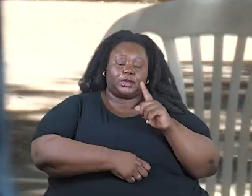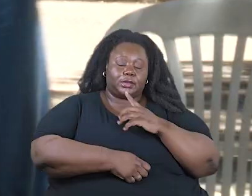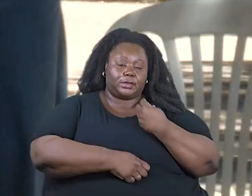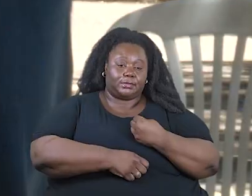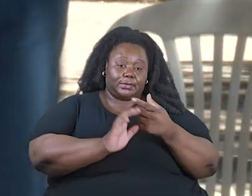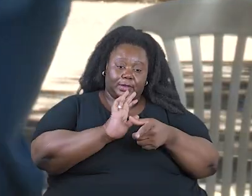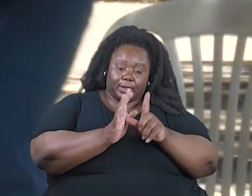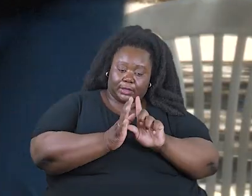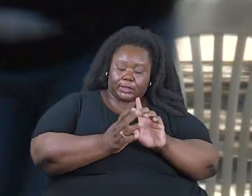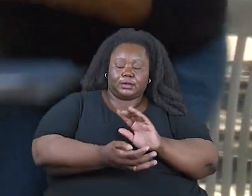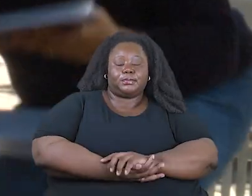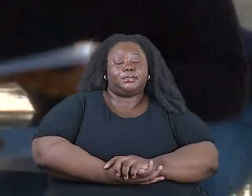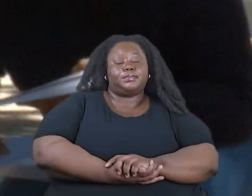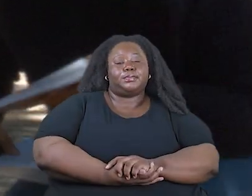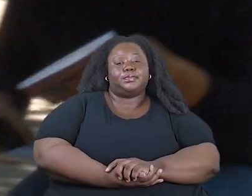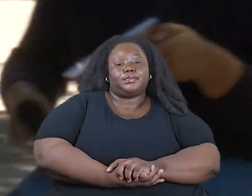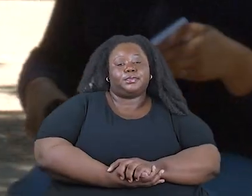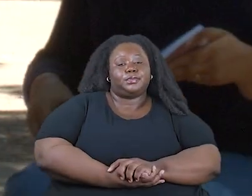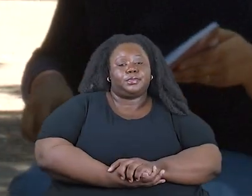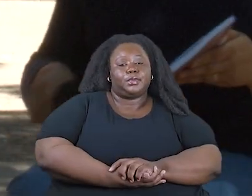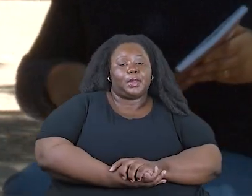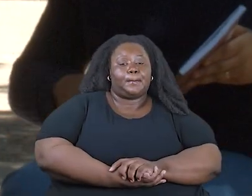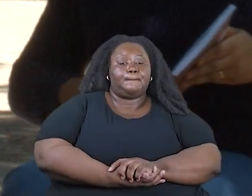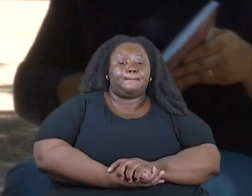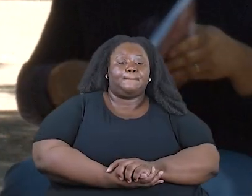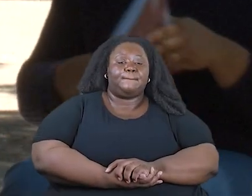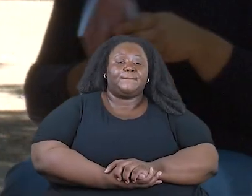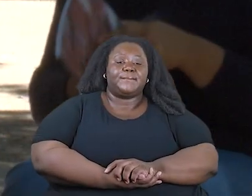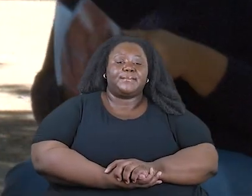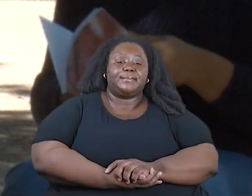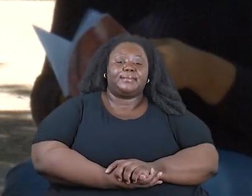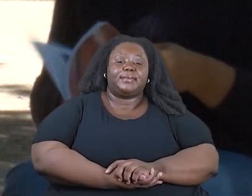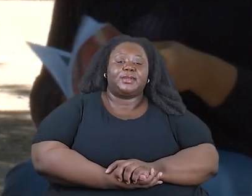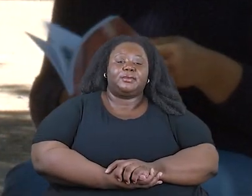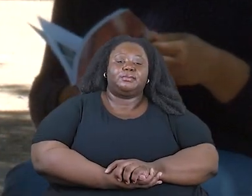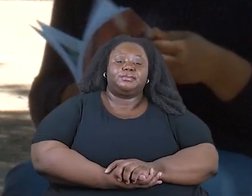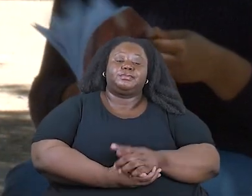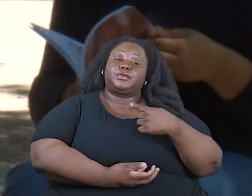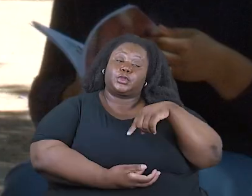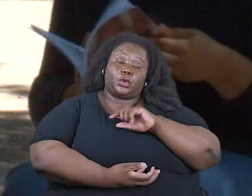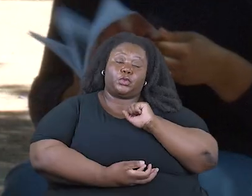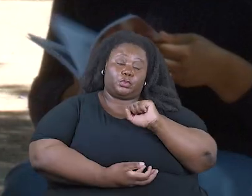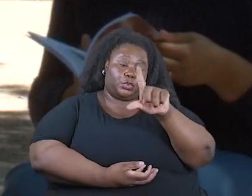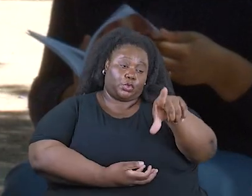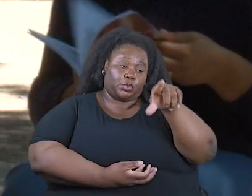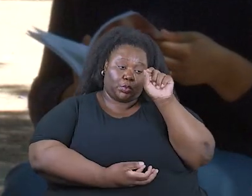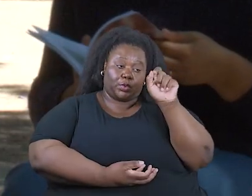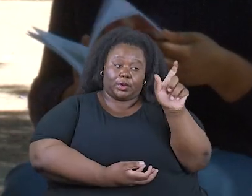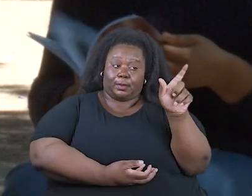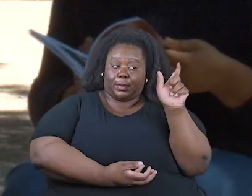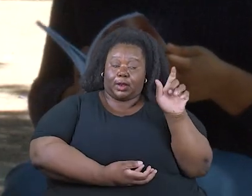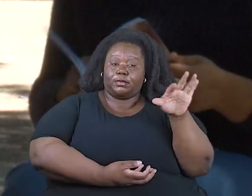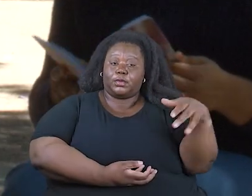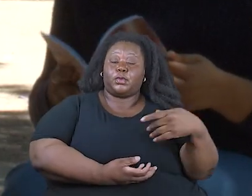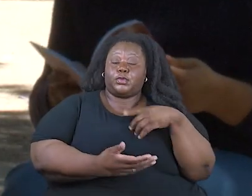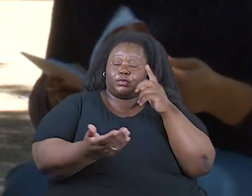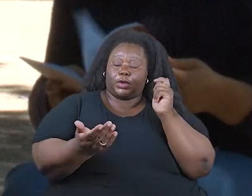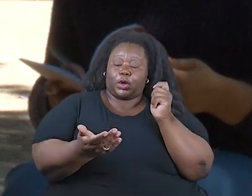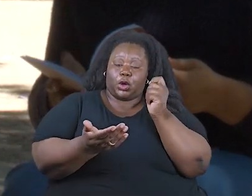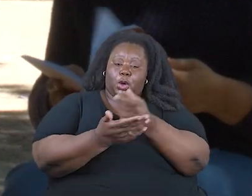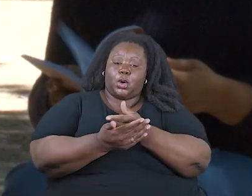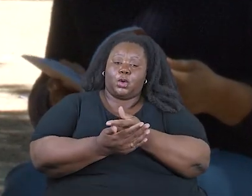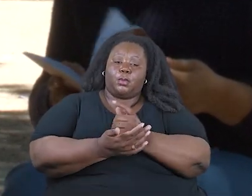existentes. E quando a gente foi... a gente podia escolher, né, a palavra, e quando foi comprar